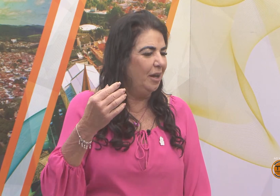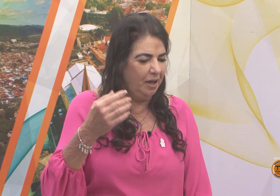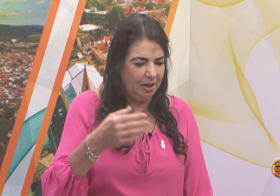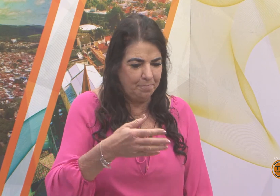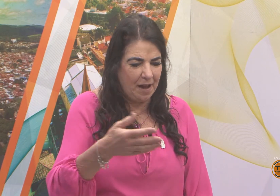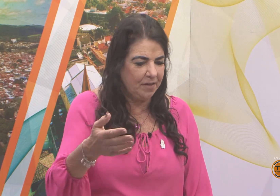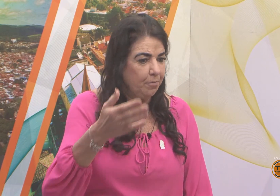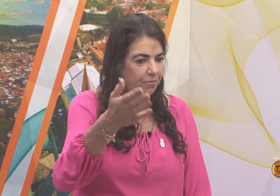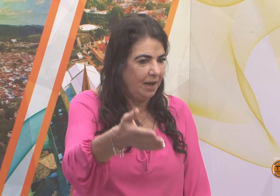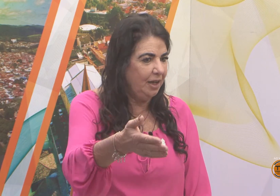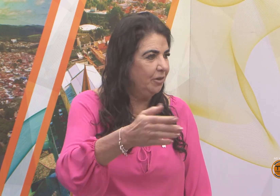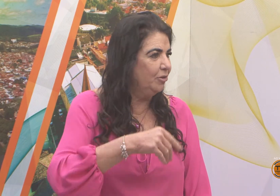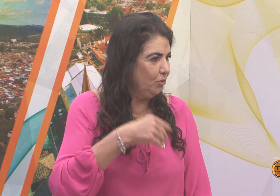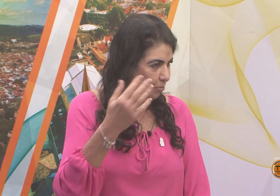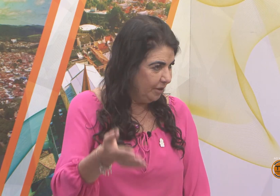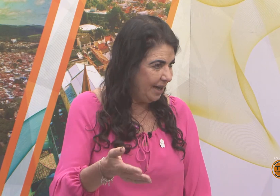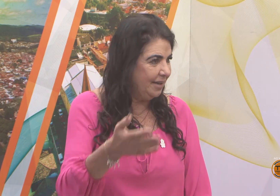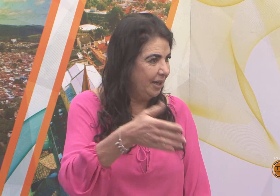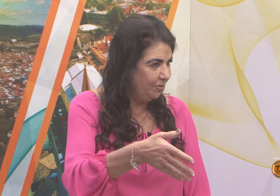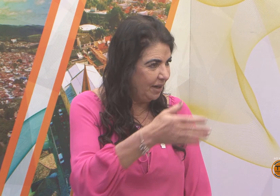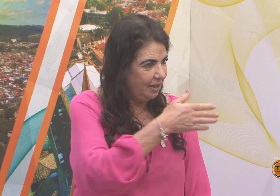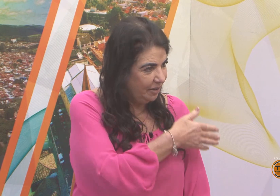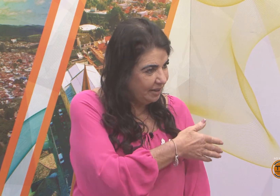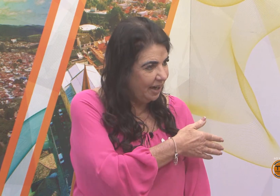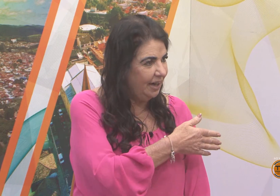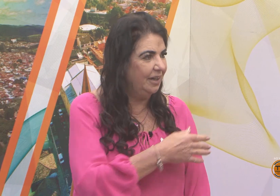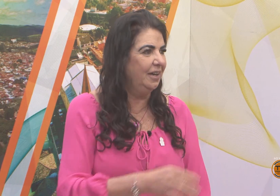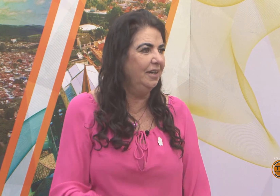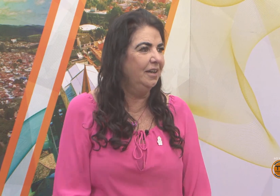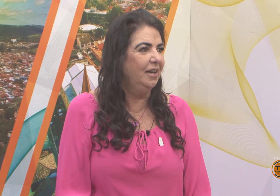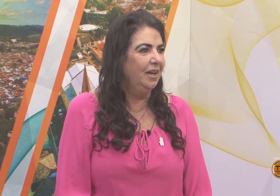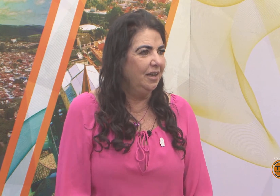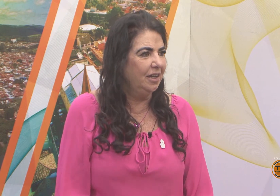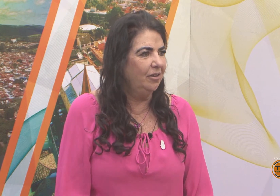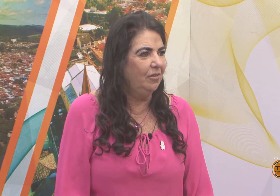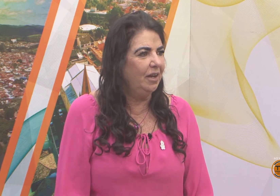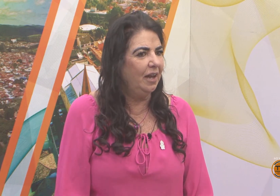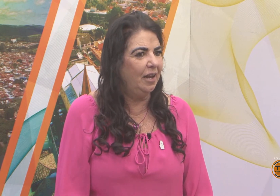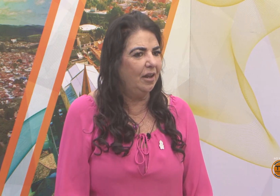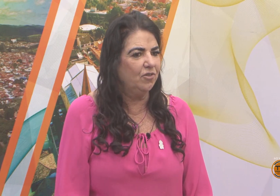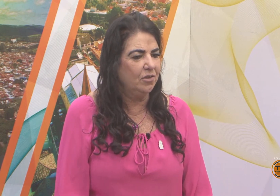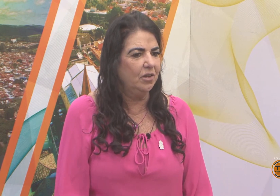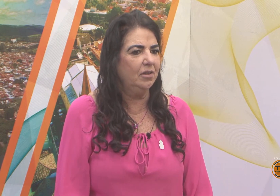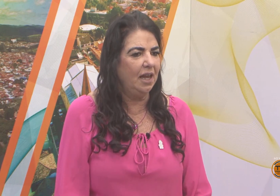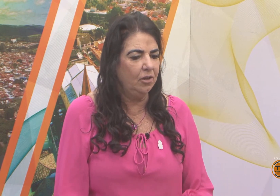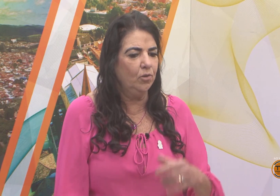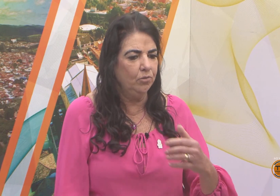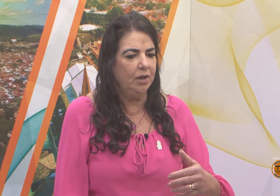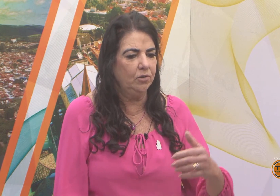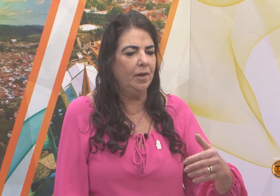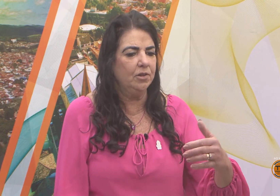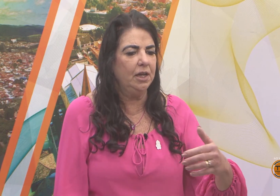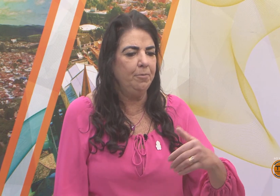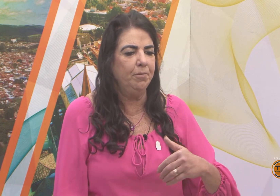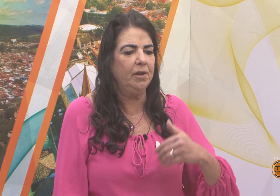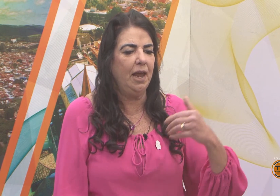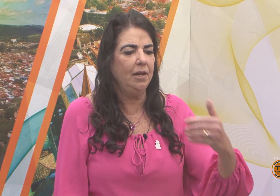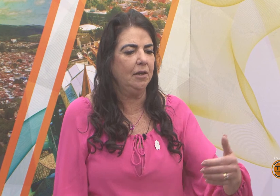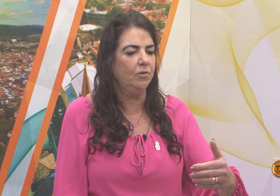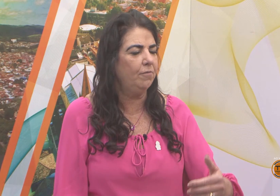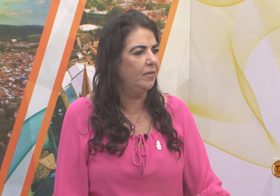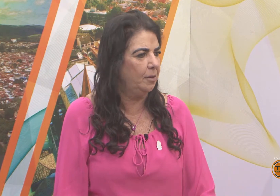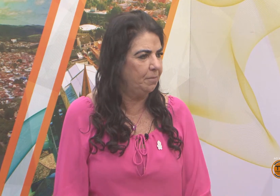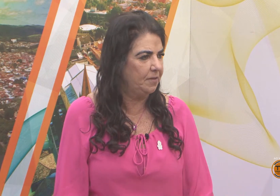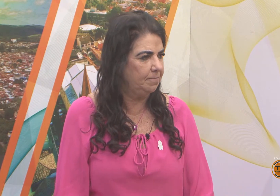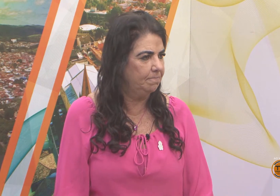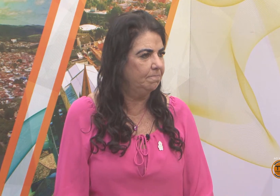serviço, passa para o velhinho que não tomou nada e o velhinho interna, né? Então, a gente tem que todo ano tomar de gripe porque